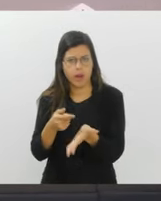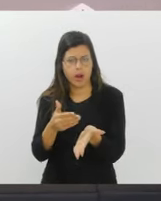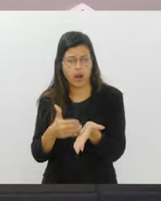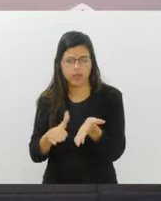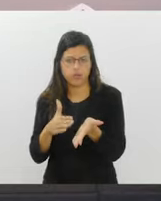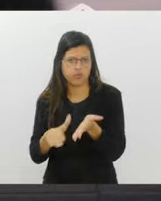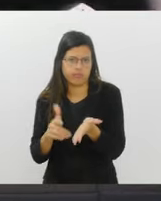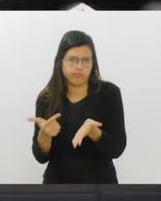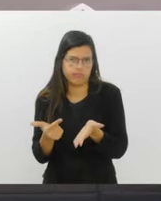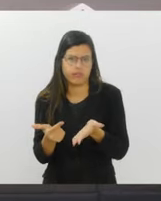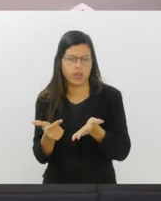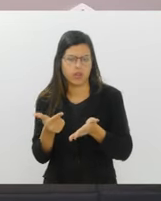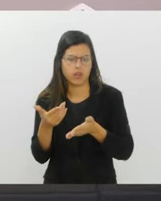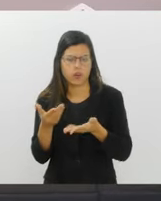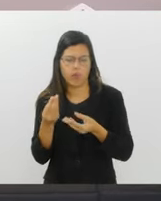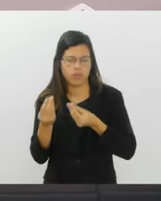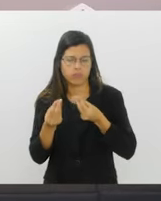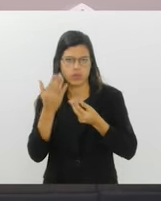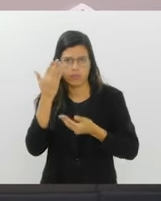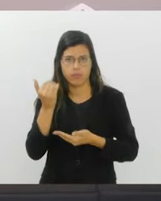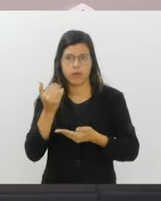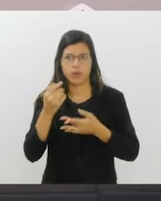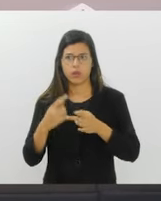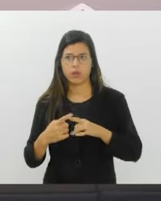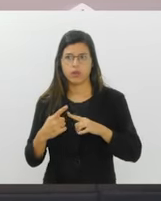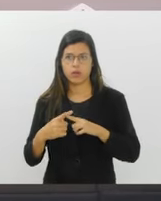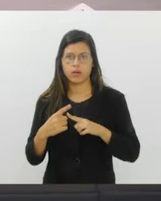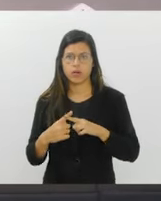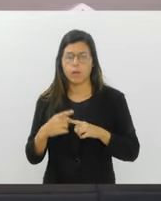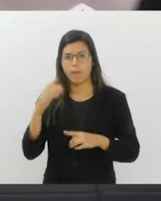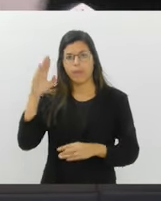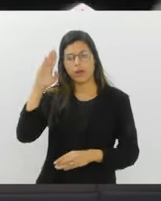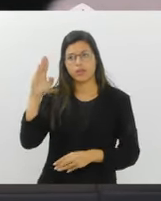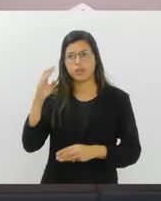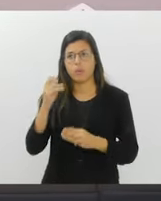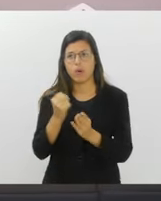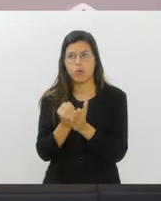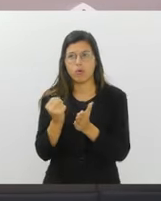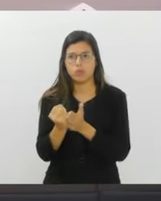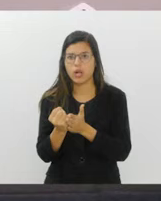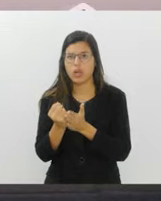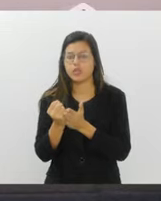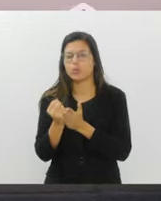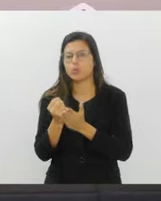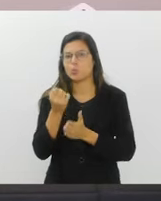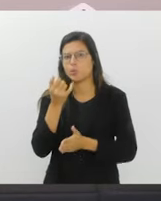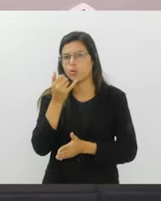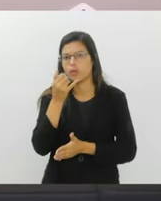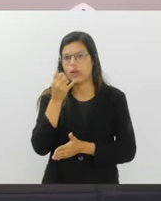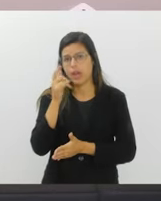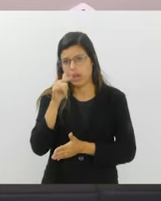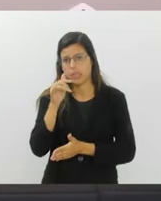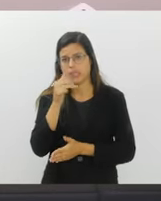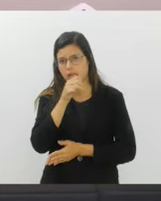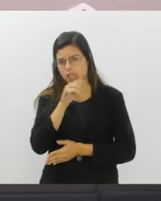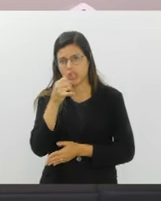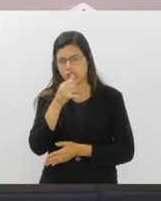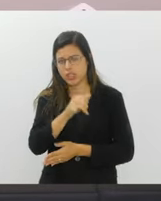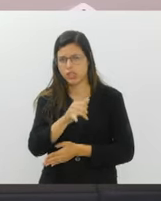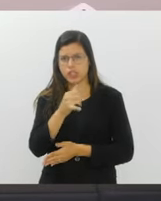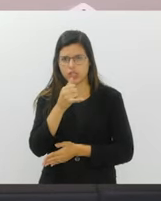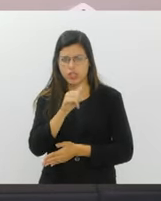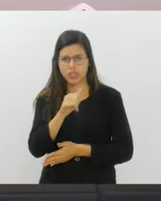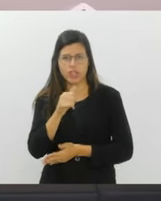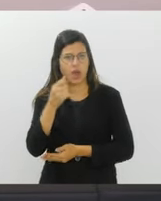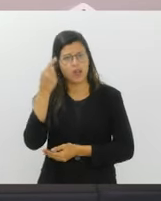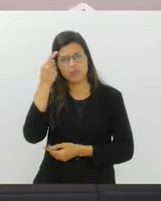maior fornecedor da Supervia é a Light. E o senhor não tem nem dimensão